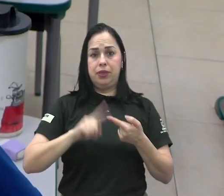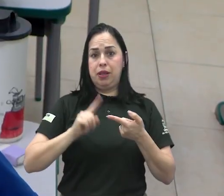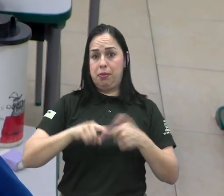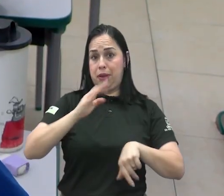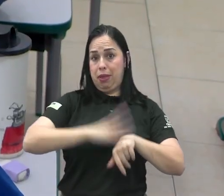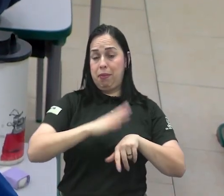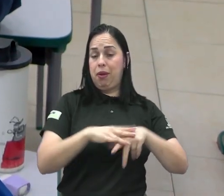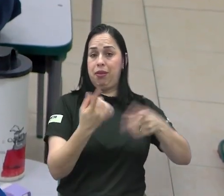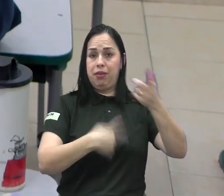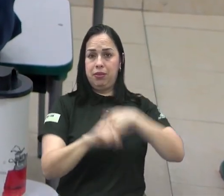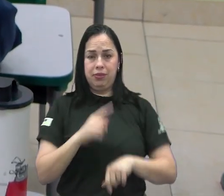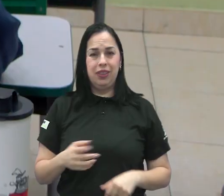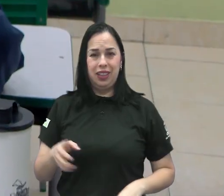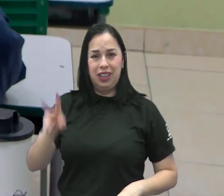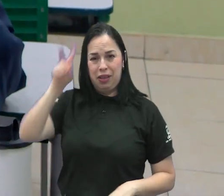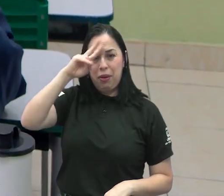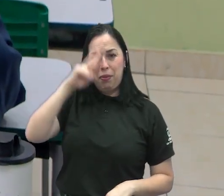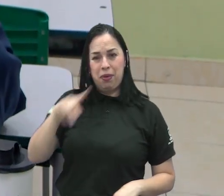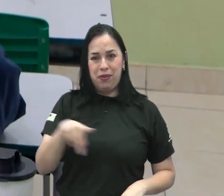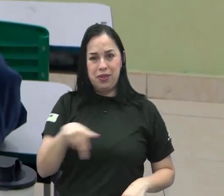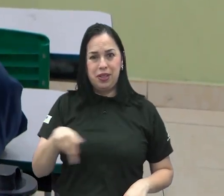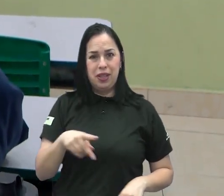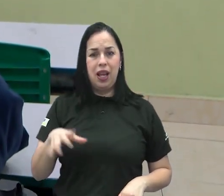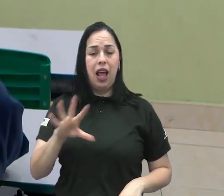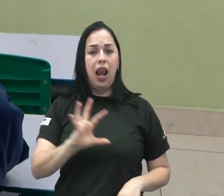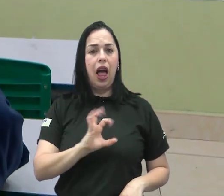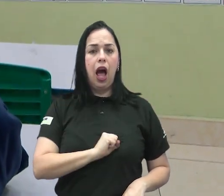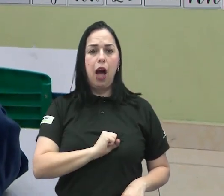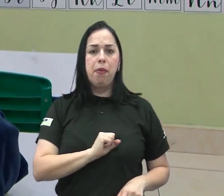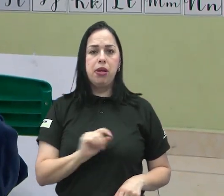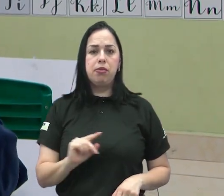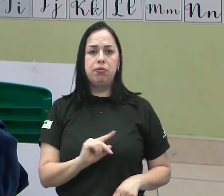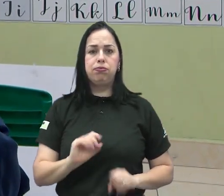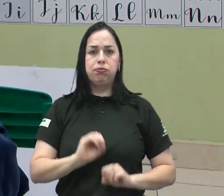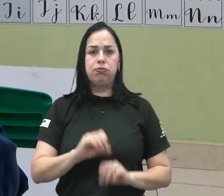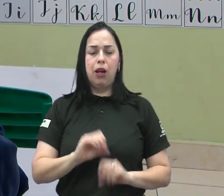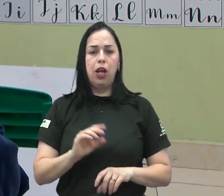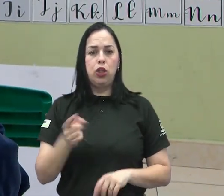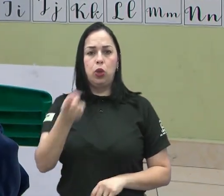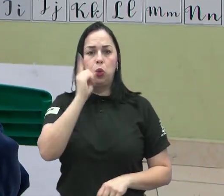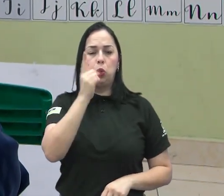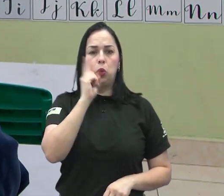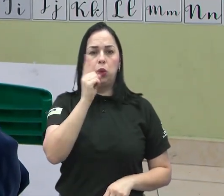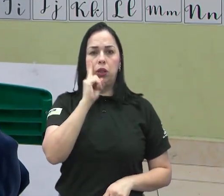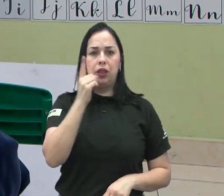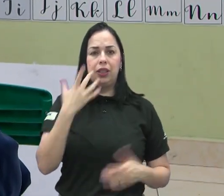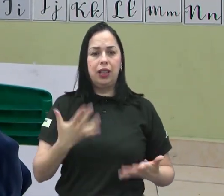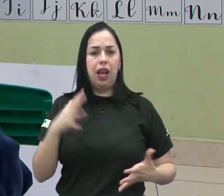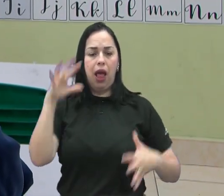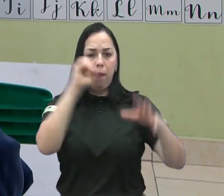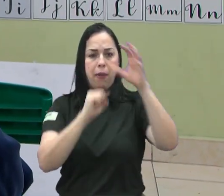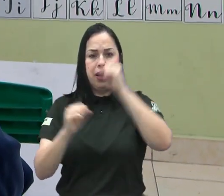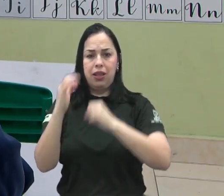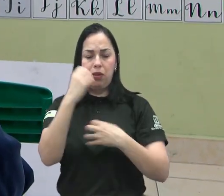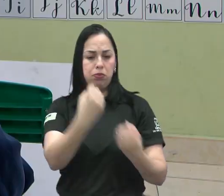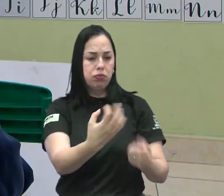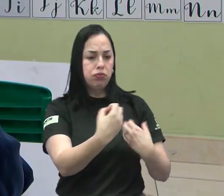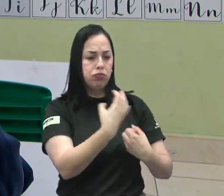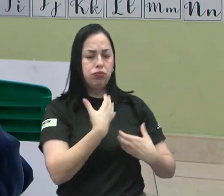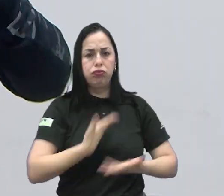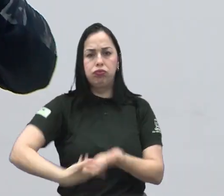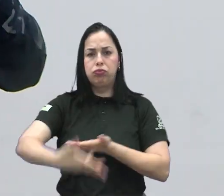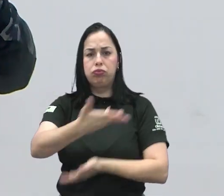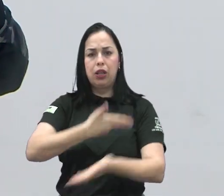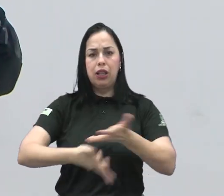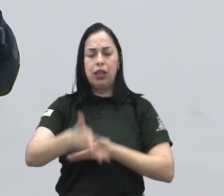A Rosimar, professora que conhecemos nessa reportagem, ama o que faz. E a cada dia que passa, diz aprender mais com os